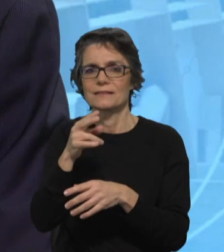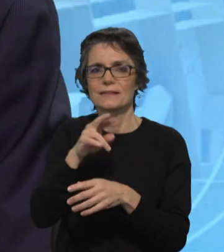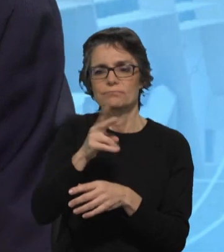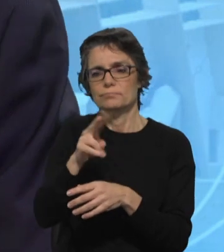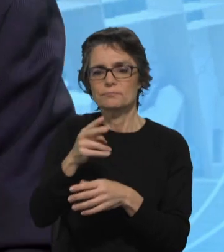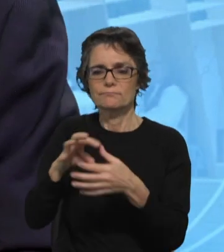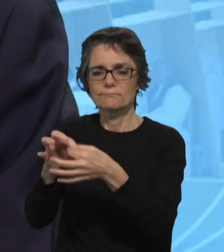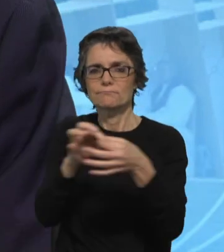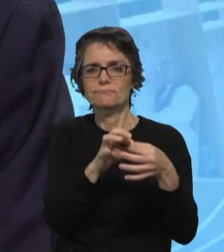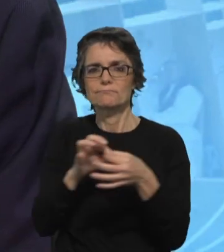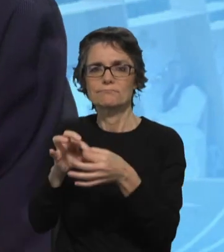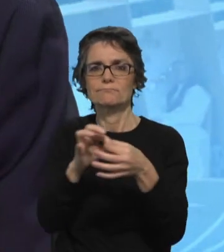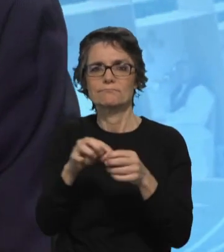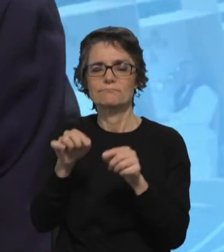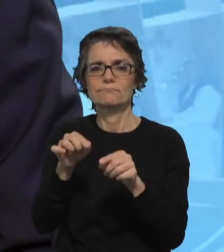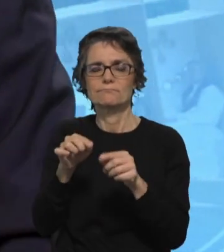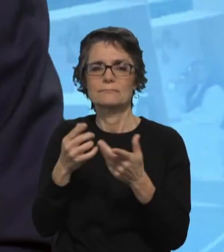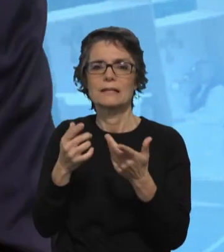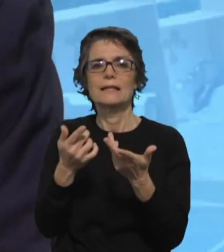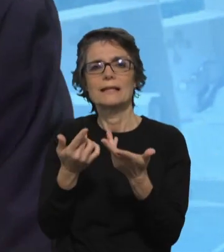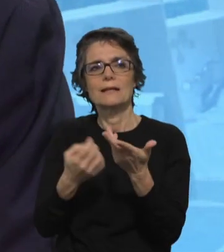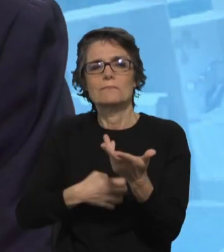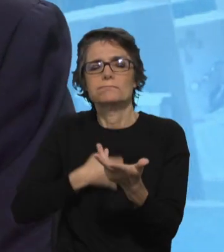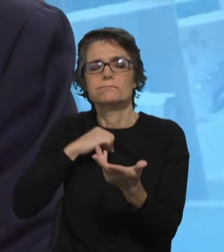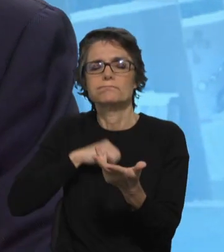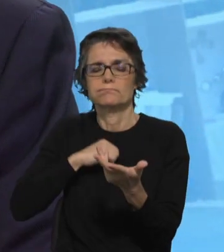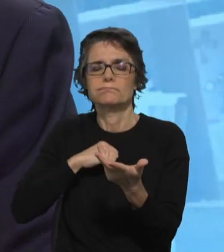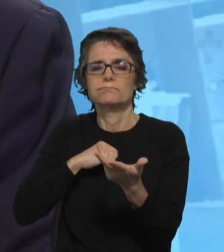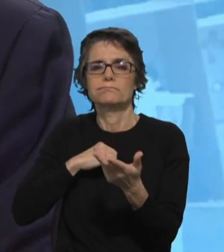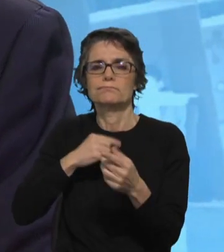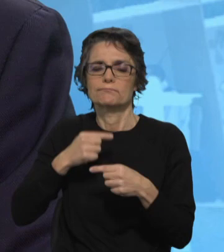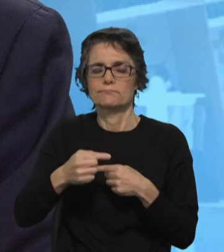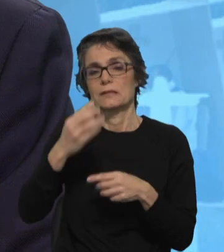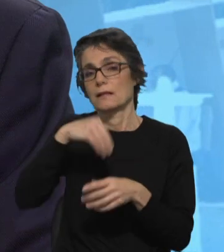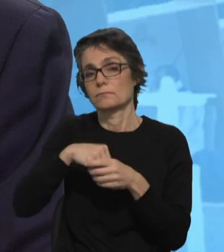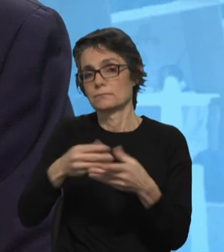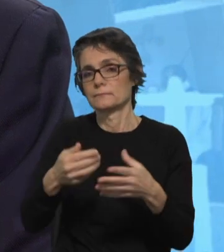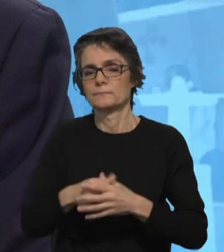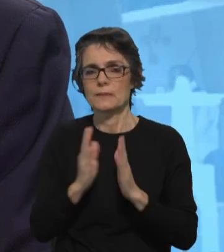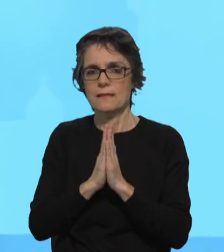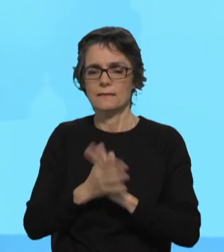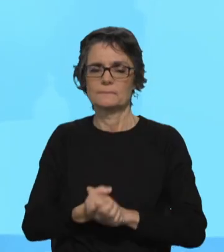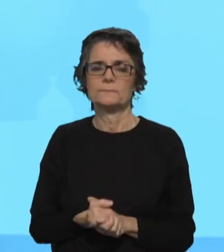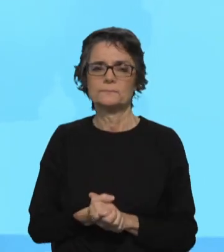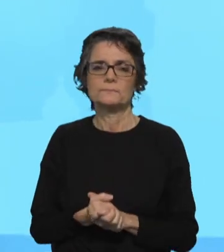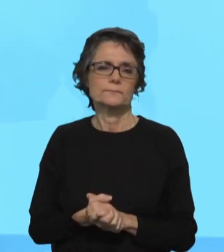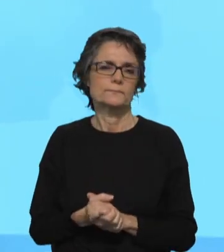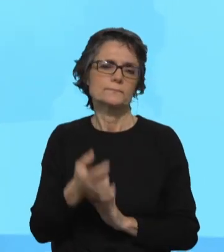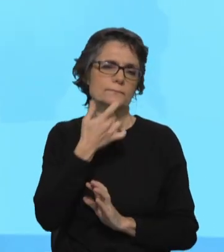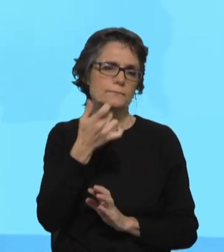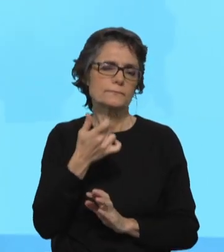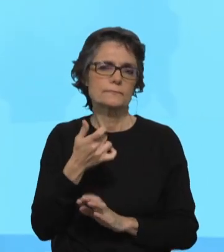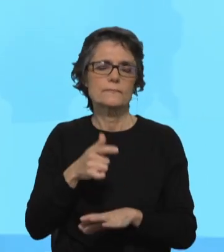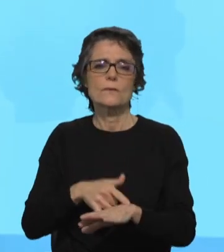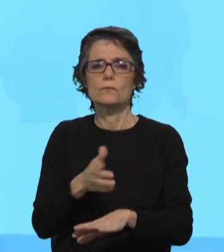relação entre as duas atravessa, de facto, repito, a vivência e a espiritualidade desta Semana Santa. Perguntava-lhe se entendermos a Quaresma como